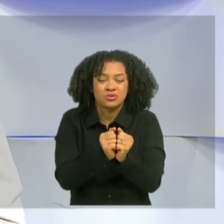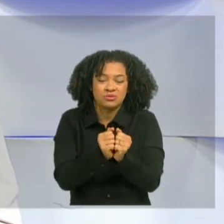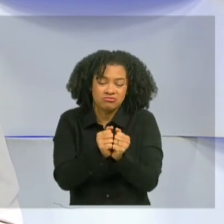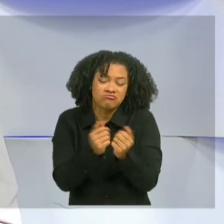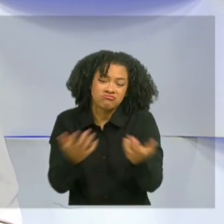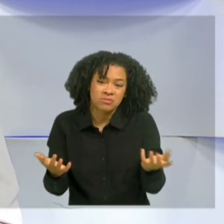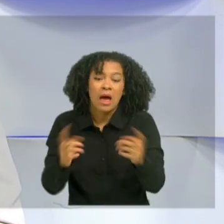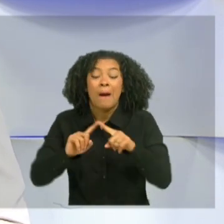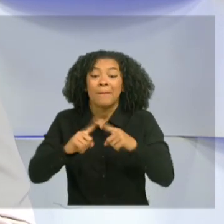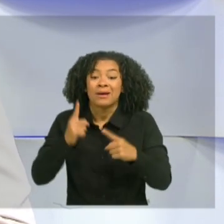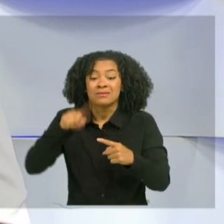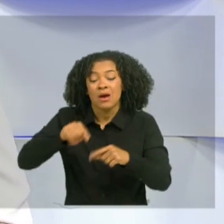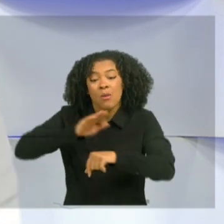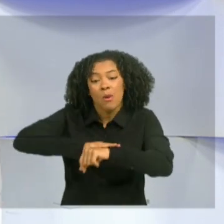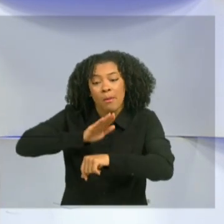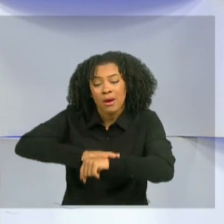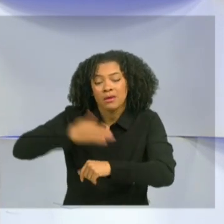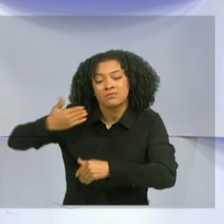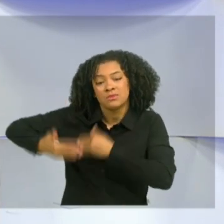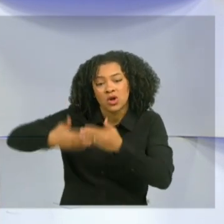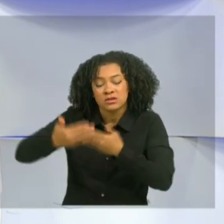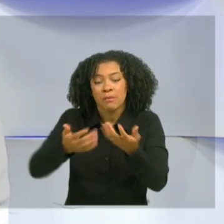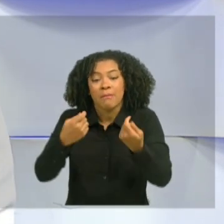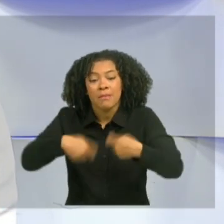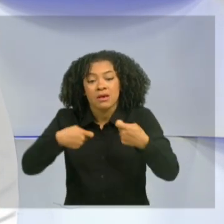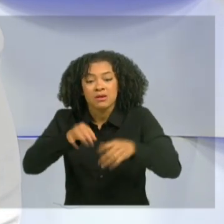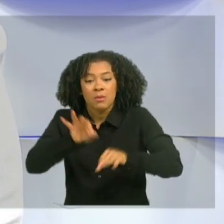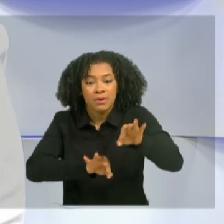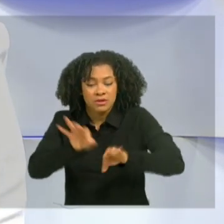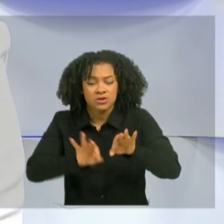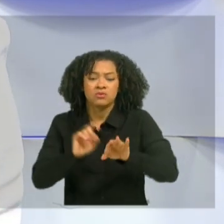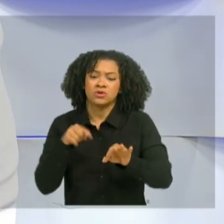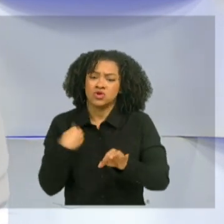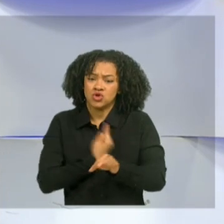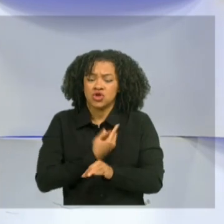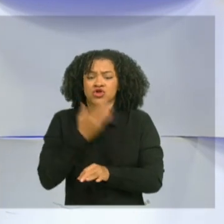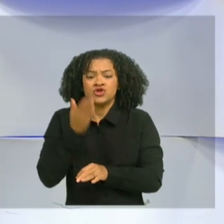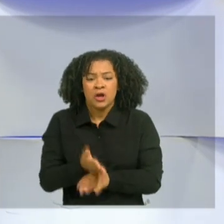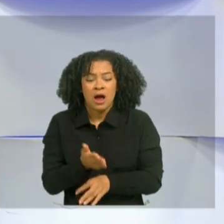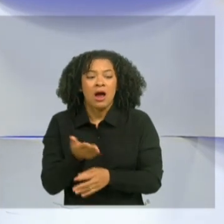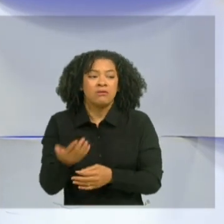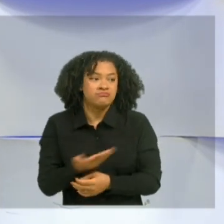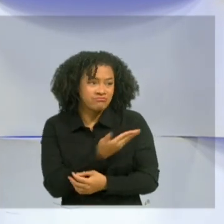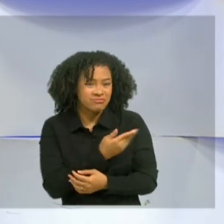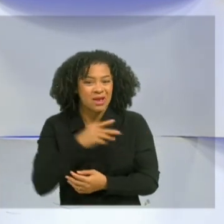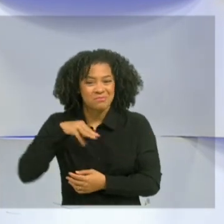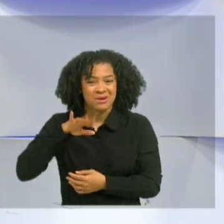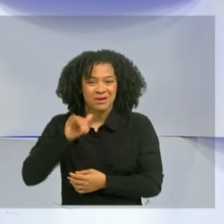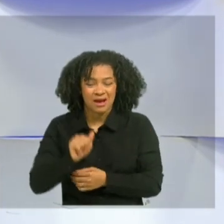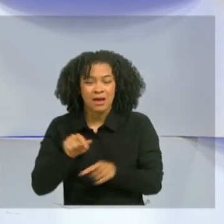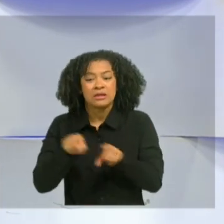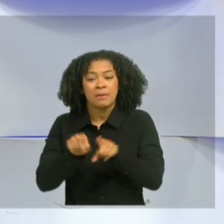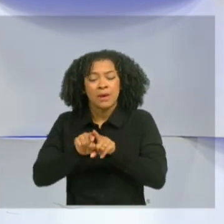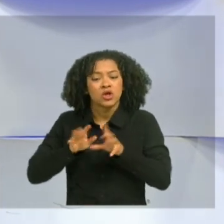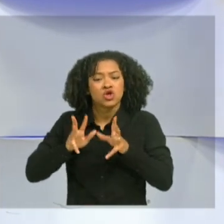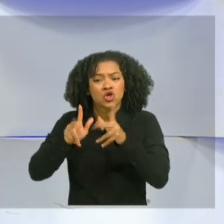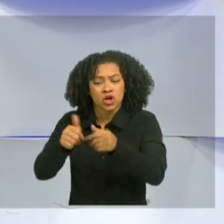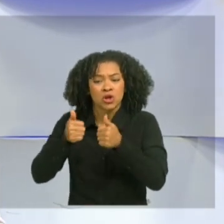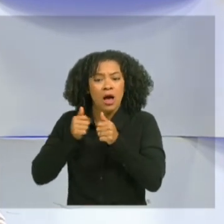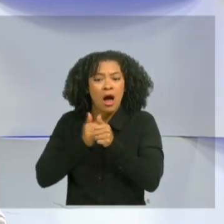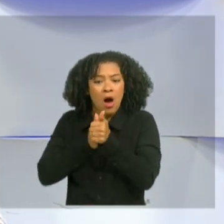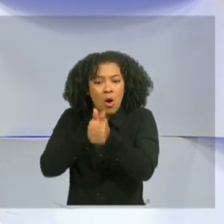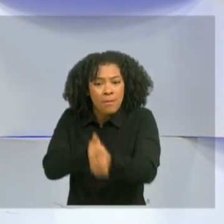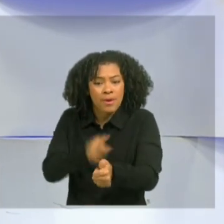processo esse momento que requer esse planejamento e nós oferecemos Dona Mira e a todos que nos acompanham ali os ônibus